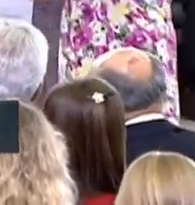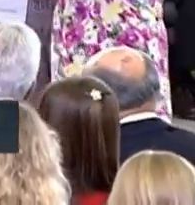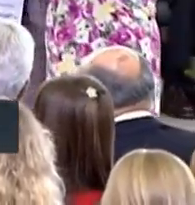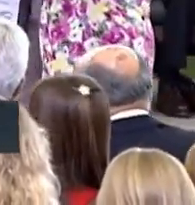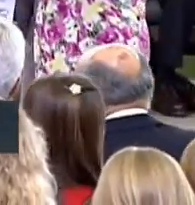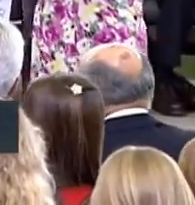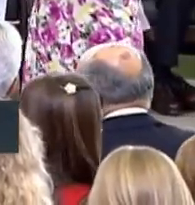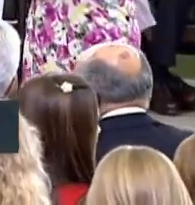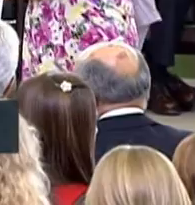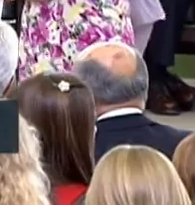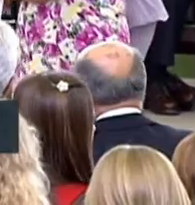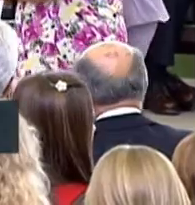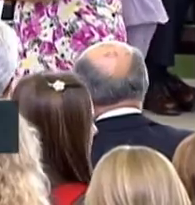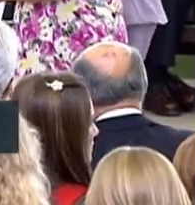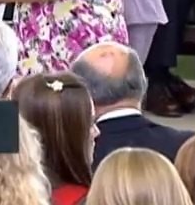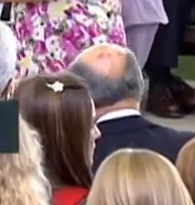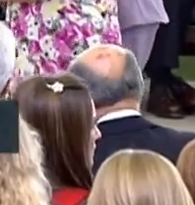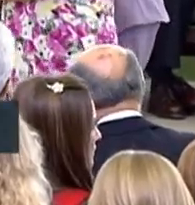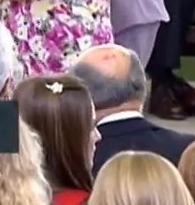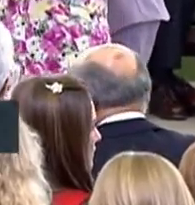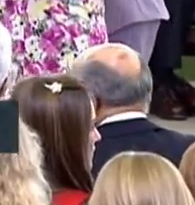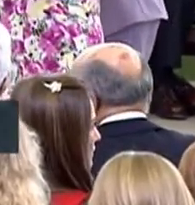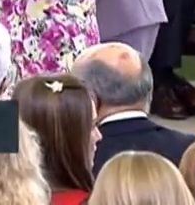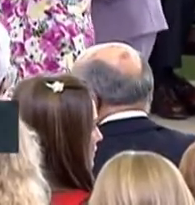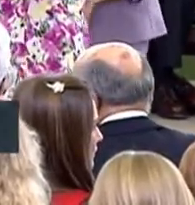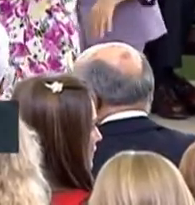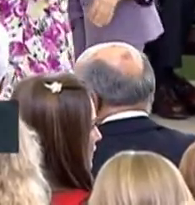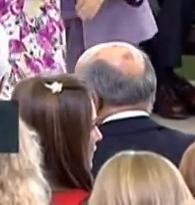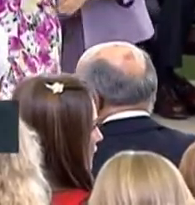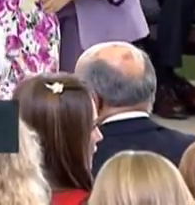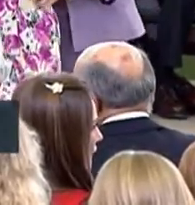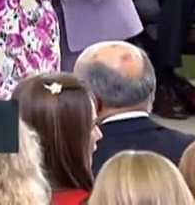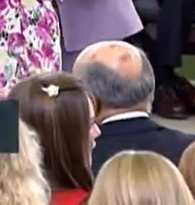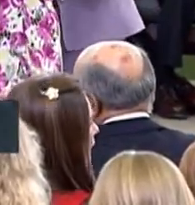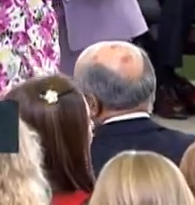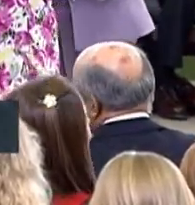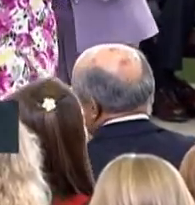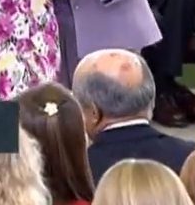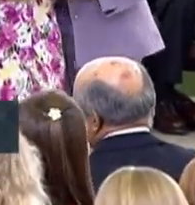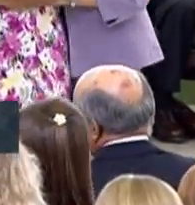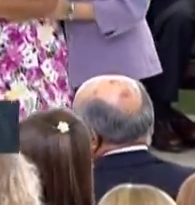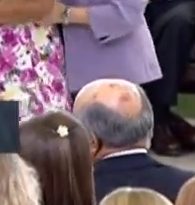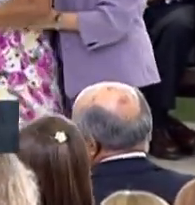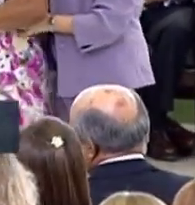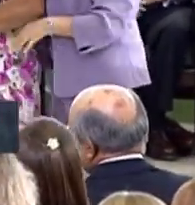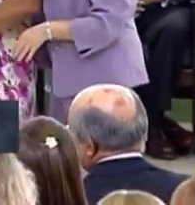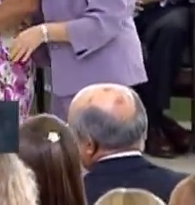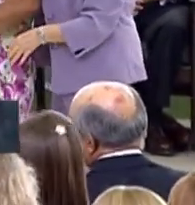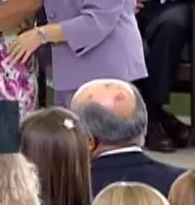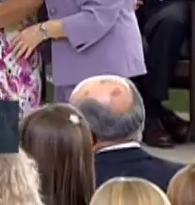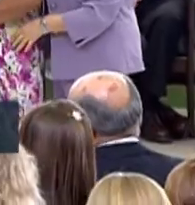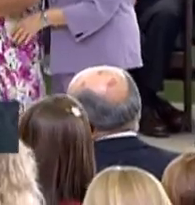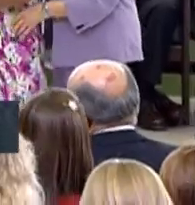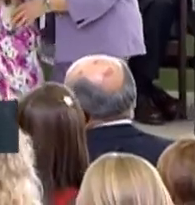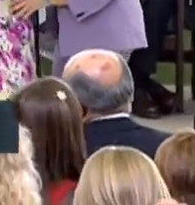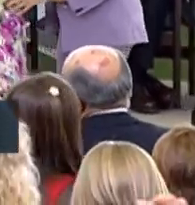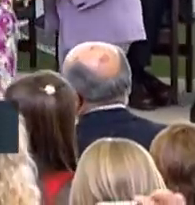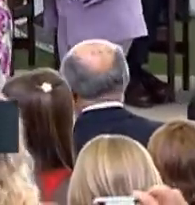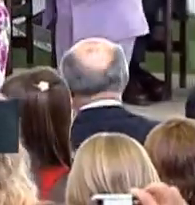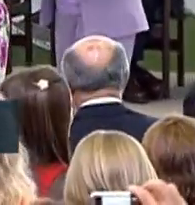e eu legal a mulher nua mulher